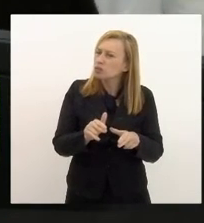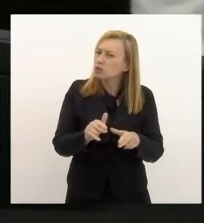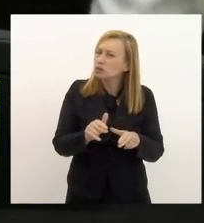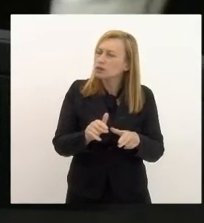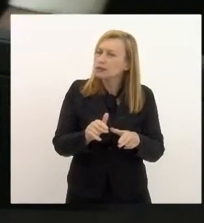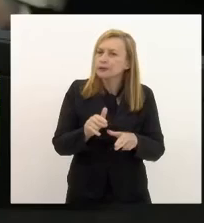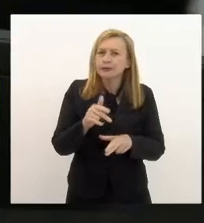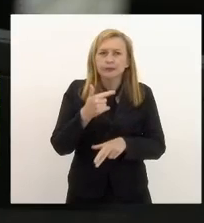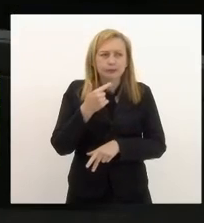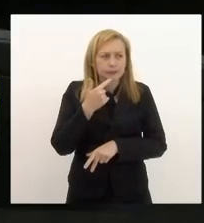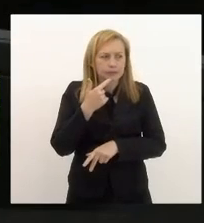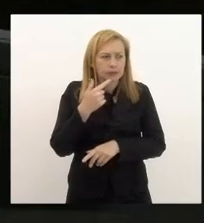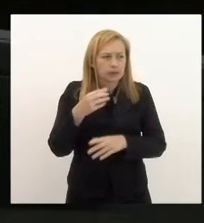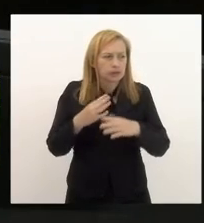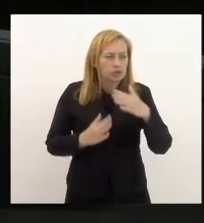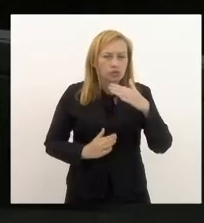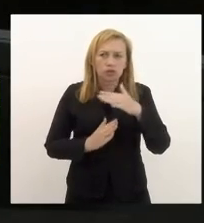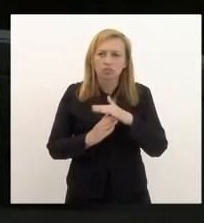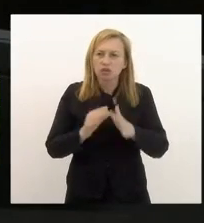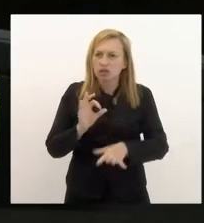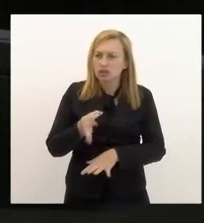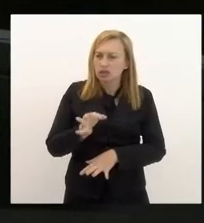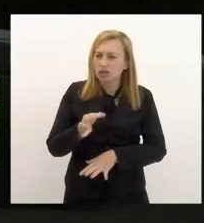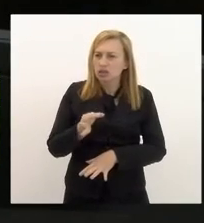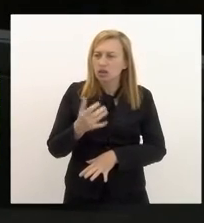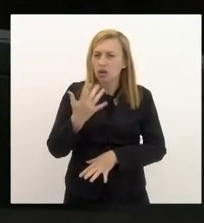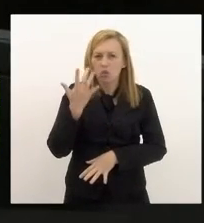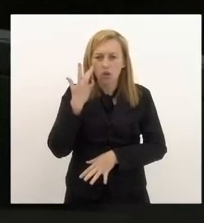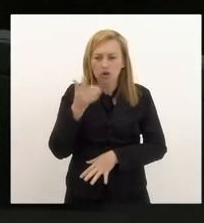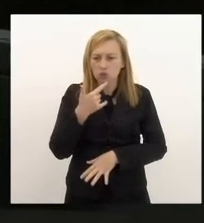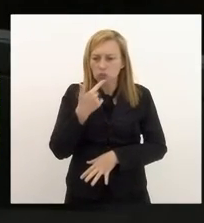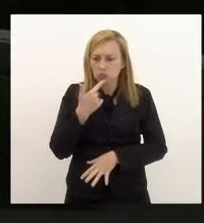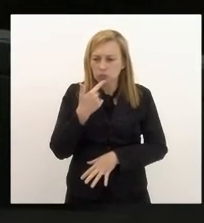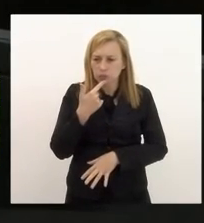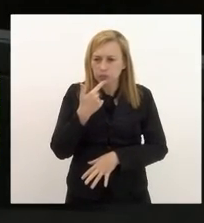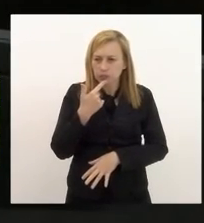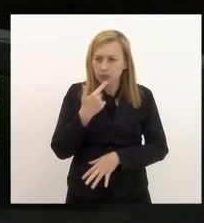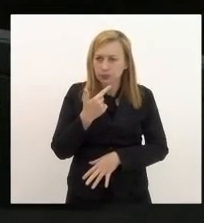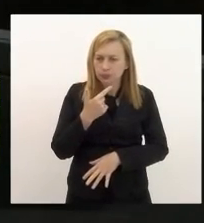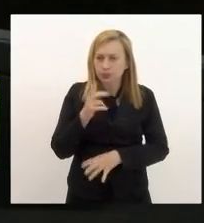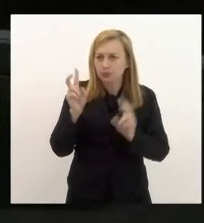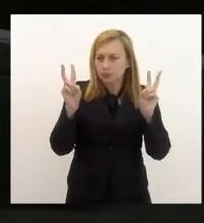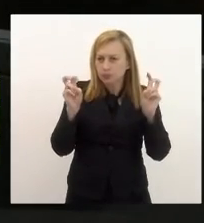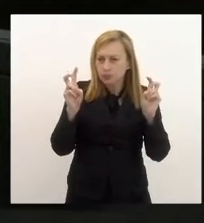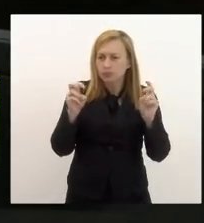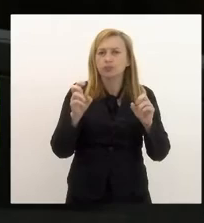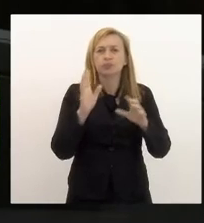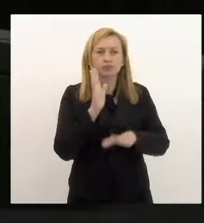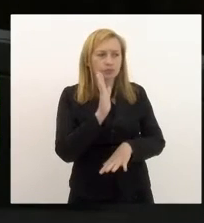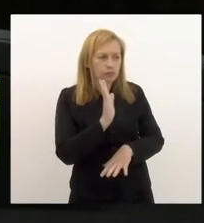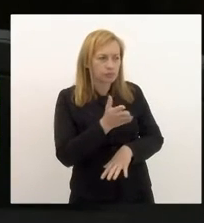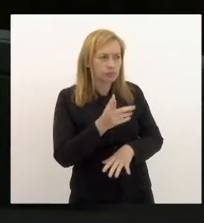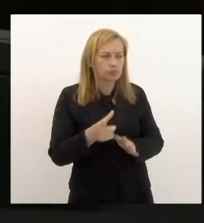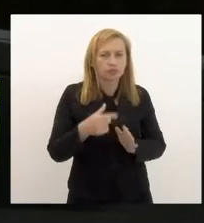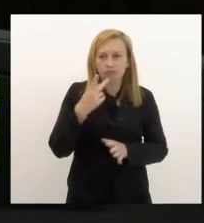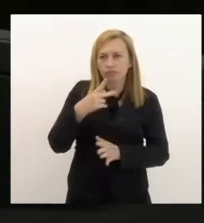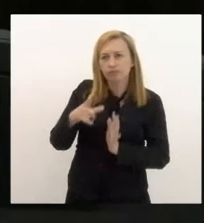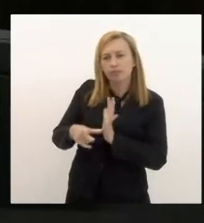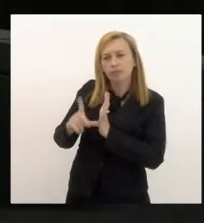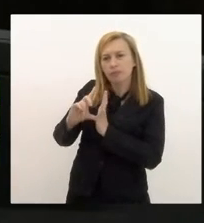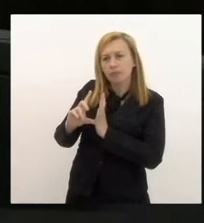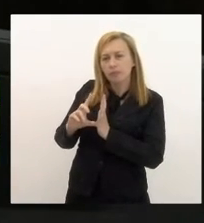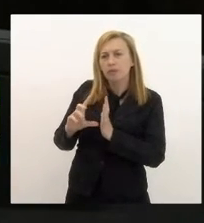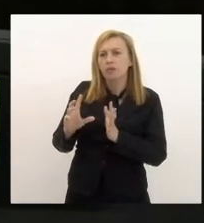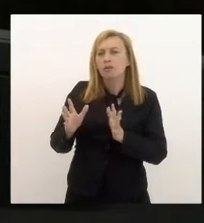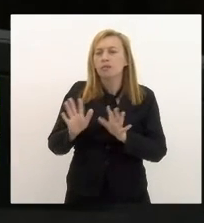quando estiver dentro do limite prudencial a mesma o assunto que a gente eu tinha tratado Antes aqui mas o que